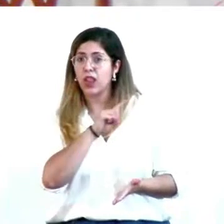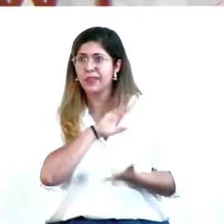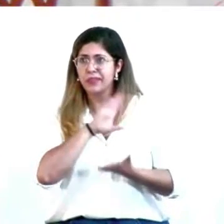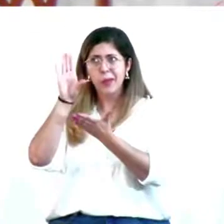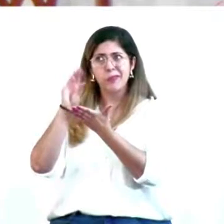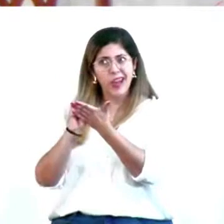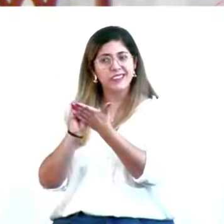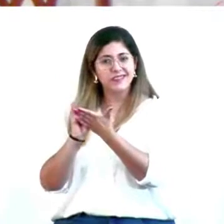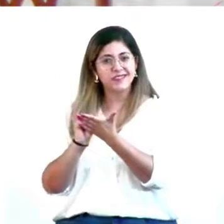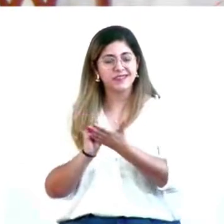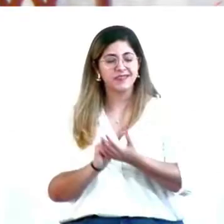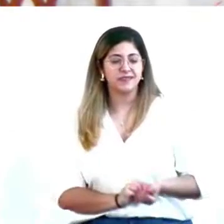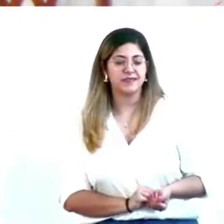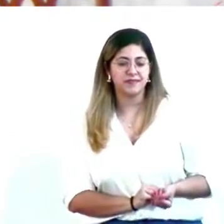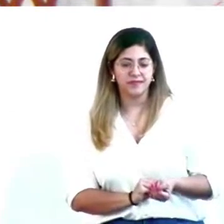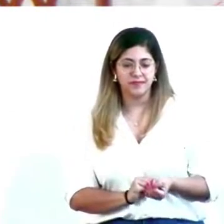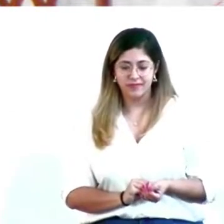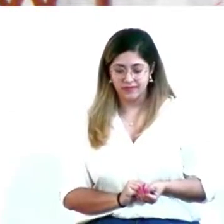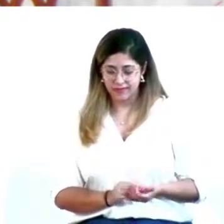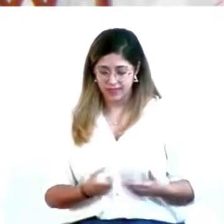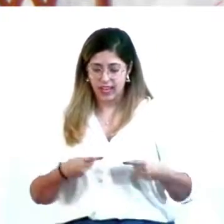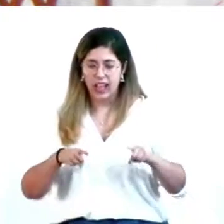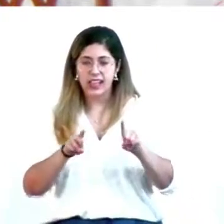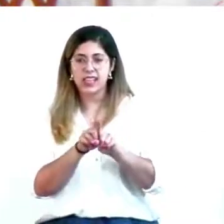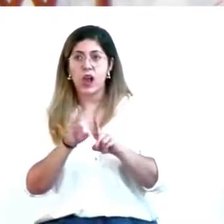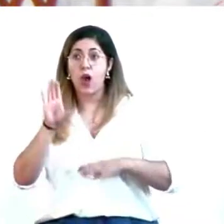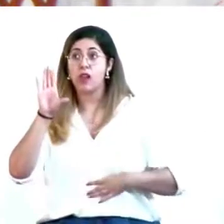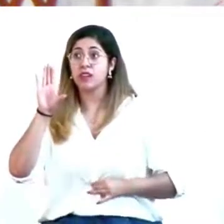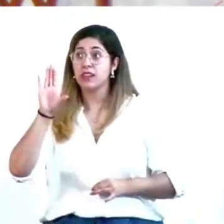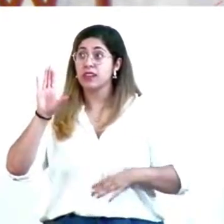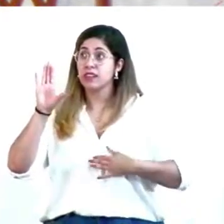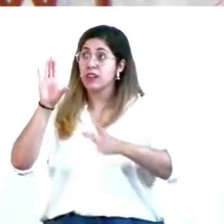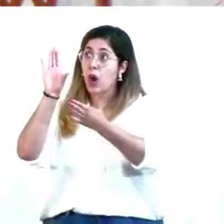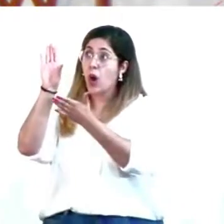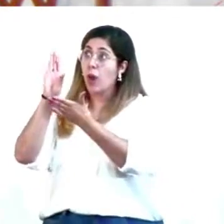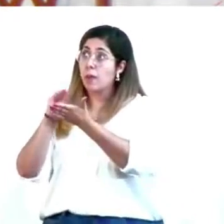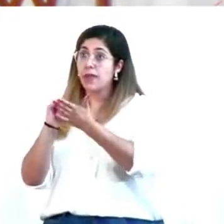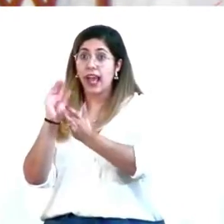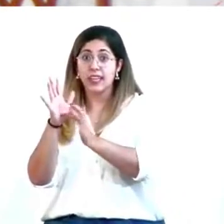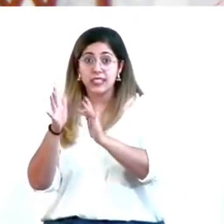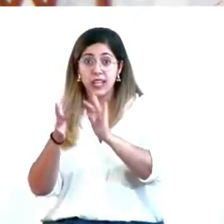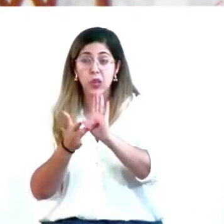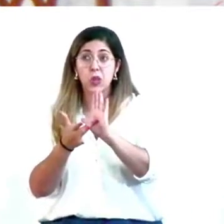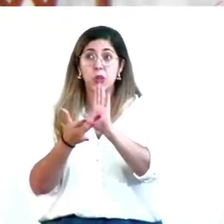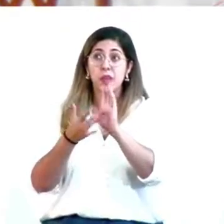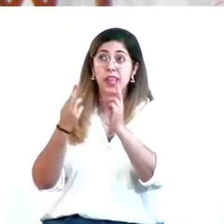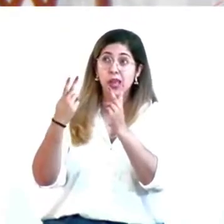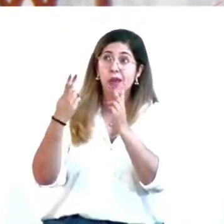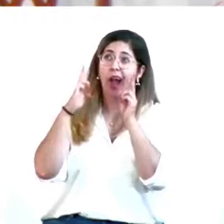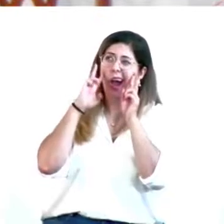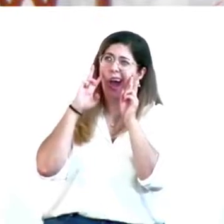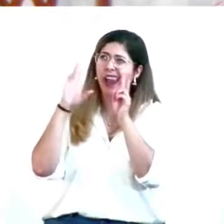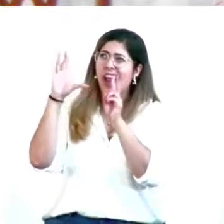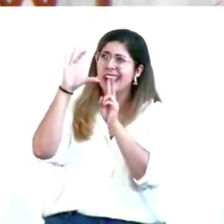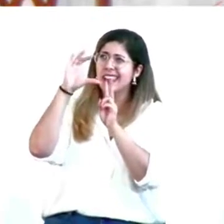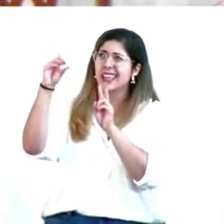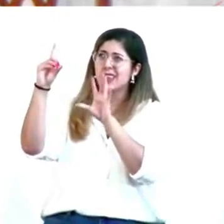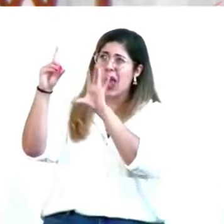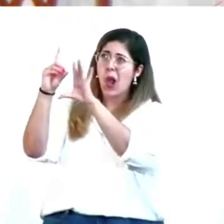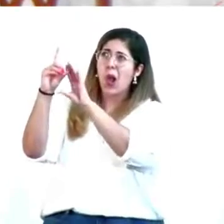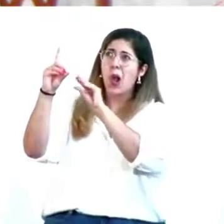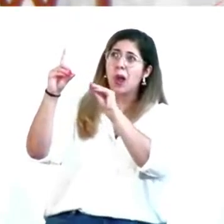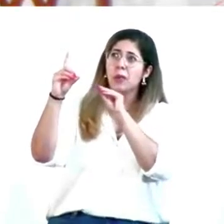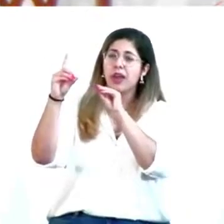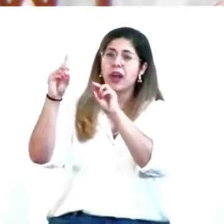Ou seja, nós vamos imitar a Deus olhando para a pessoa de Cristo e o modo como Cristo viveu, quando aqui neste